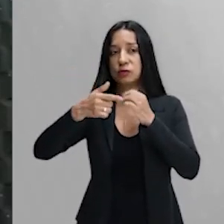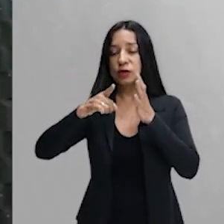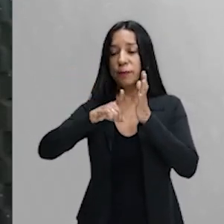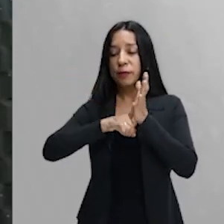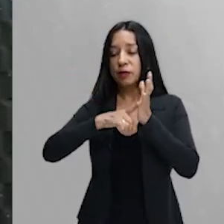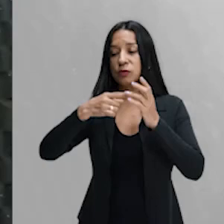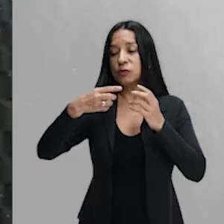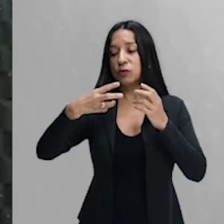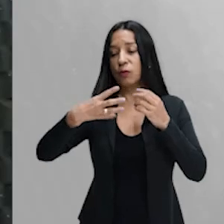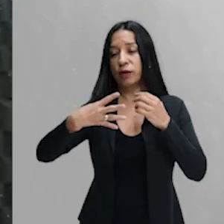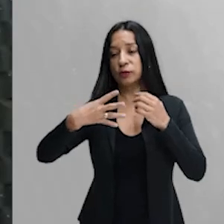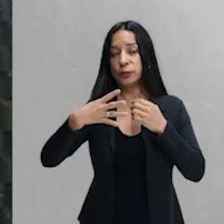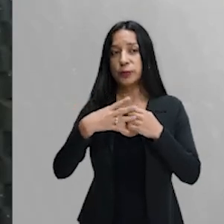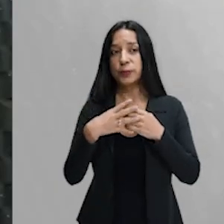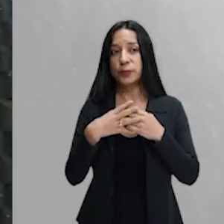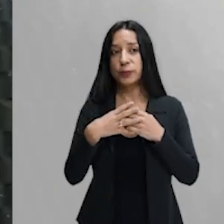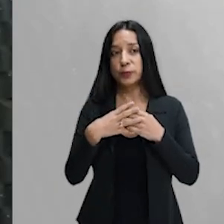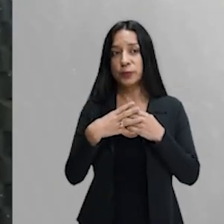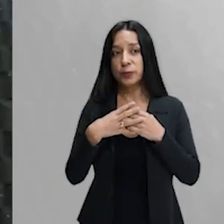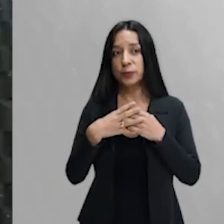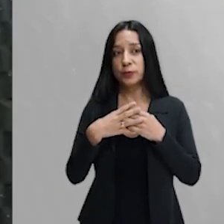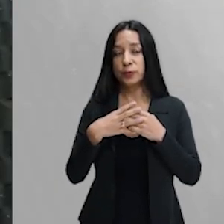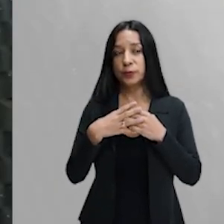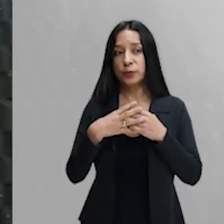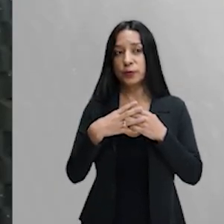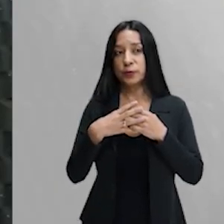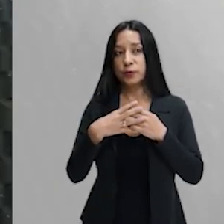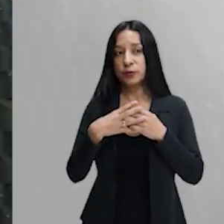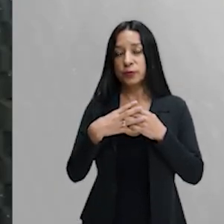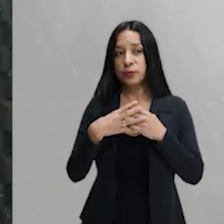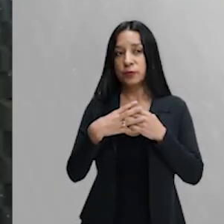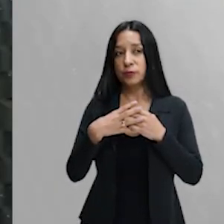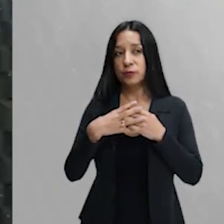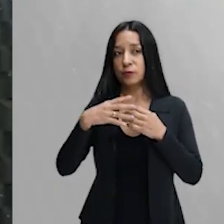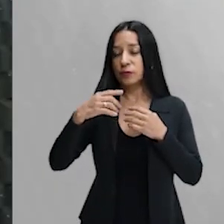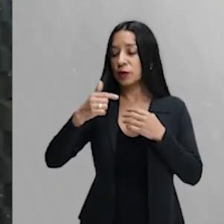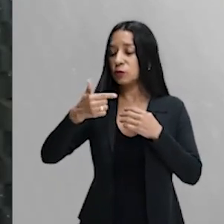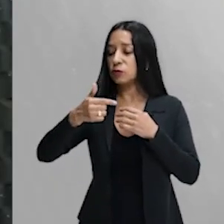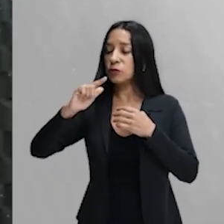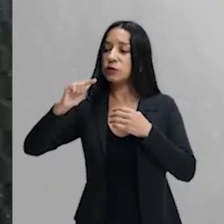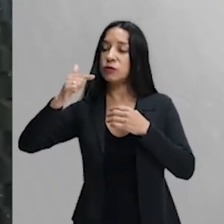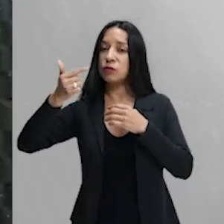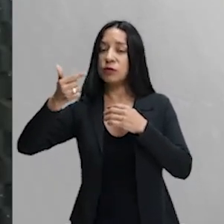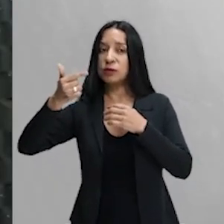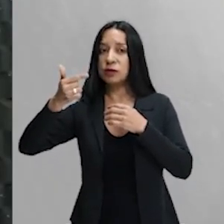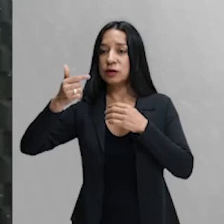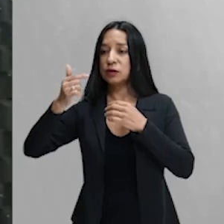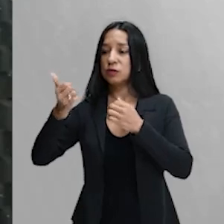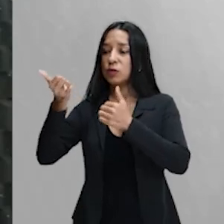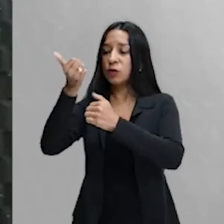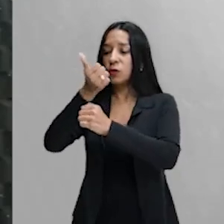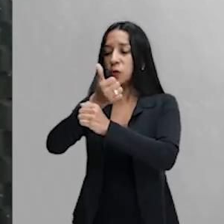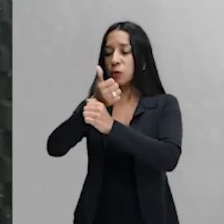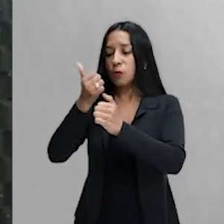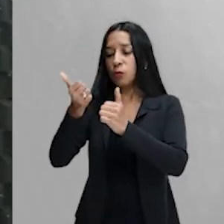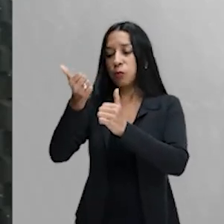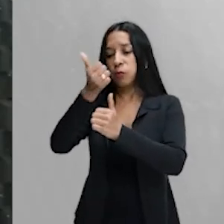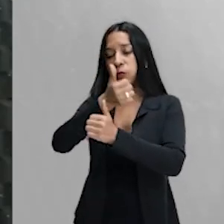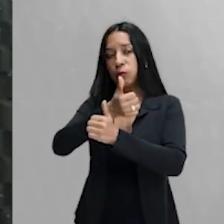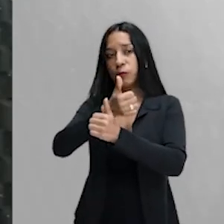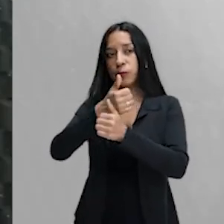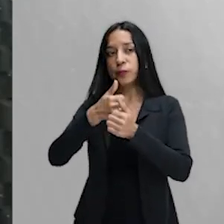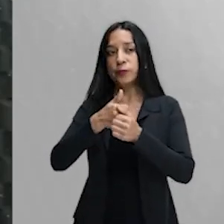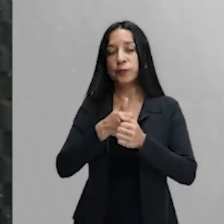menos 4. Se 2 ao quadrado passa para cá, negativo, né? E 2 ao quadrado é 4. Então, você vai ter que